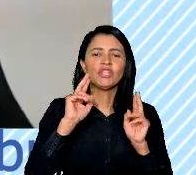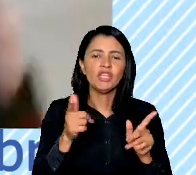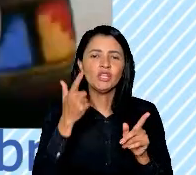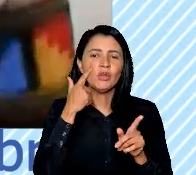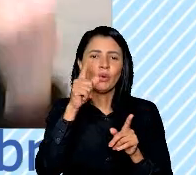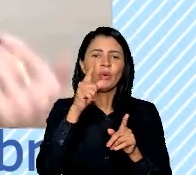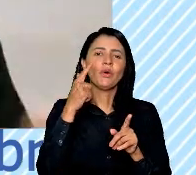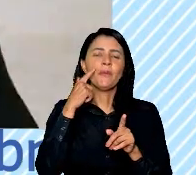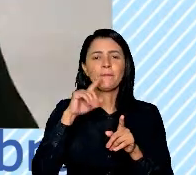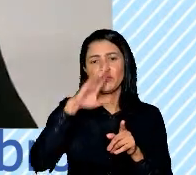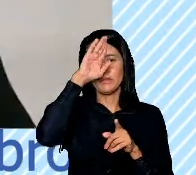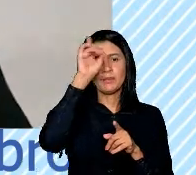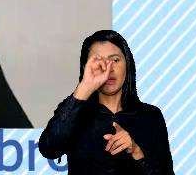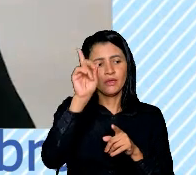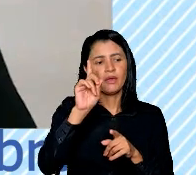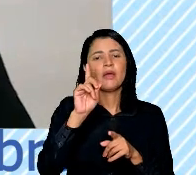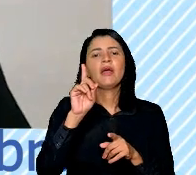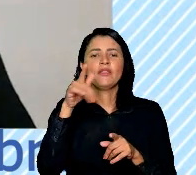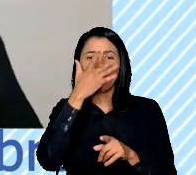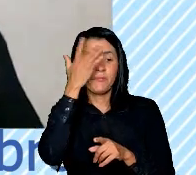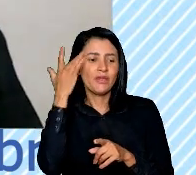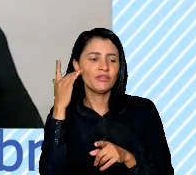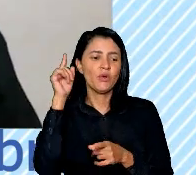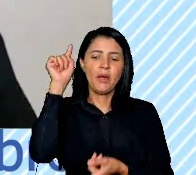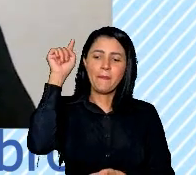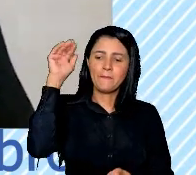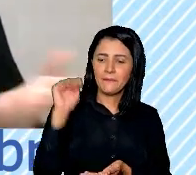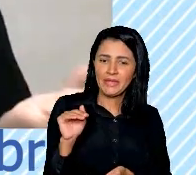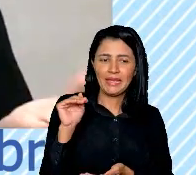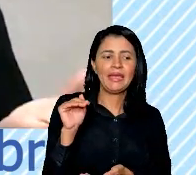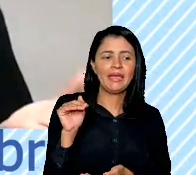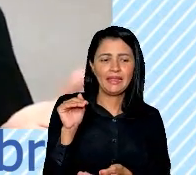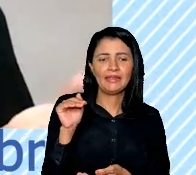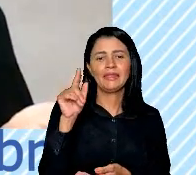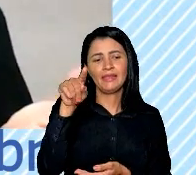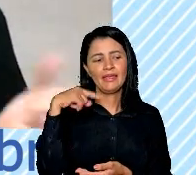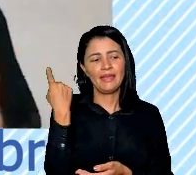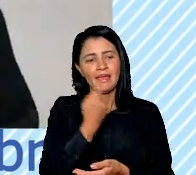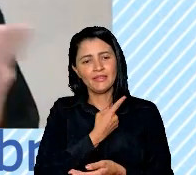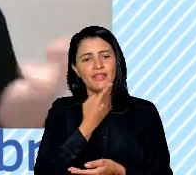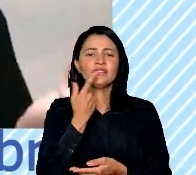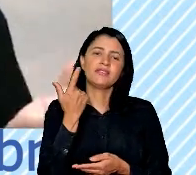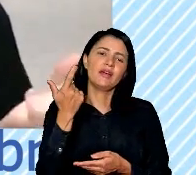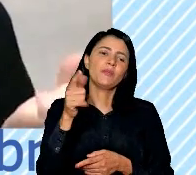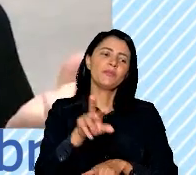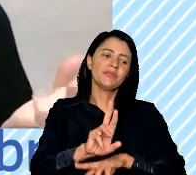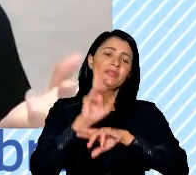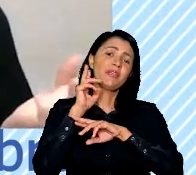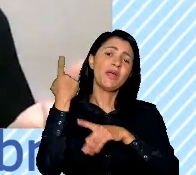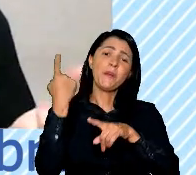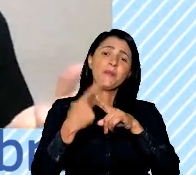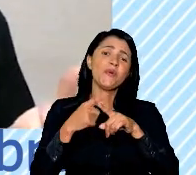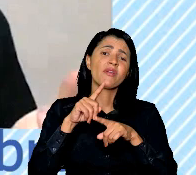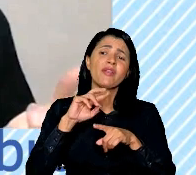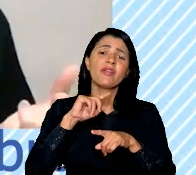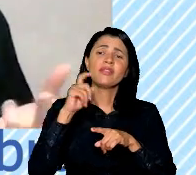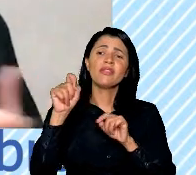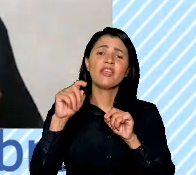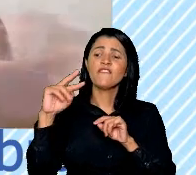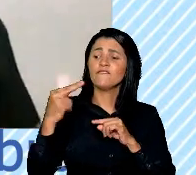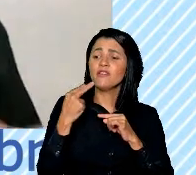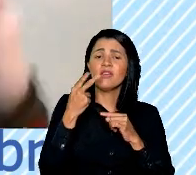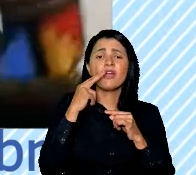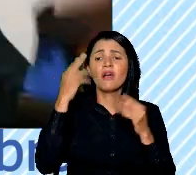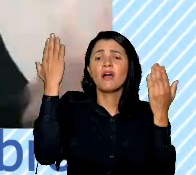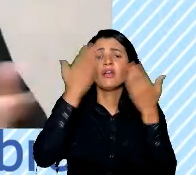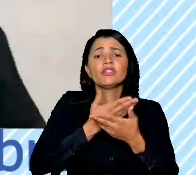de Bolsonaro, mas no sentido de pessoas pequenas, nós estamos subrepresentados, porque ninguém literalmente nos vê.